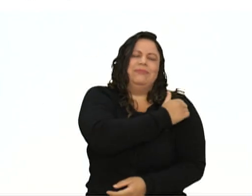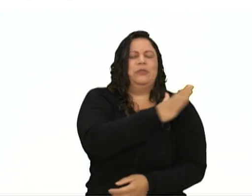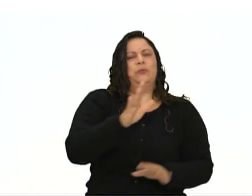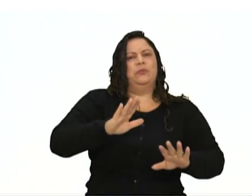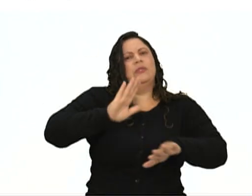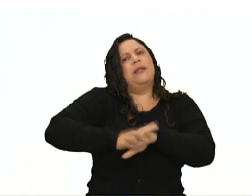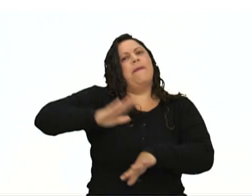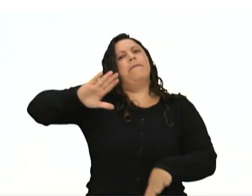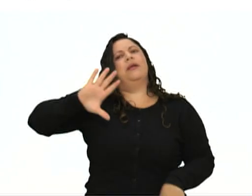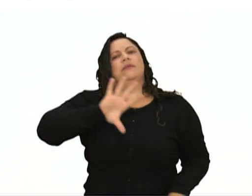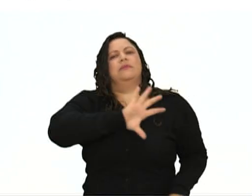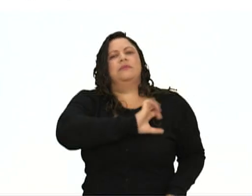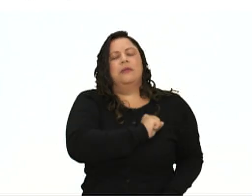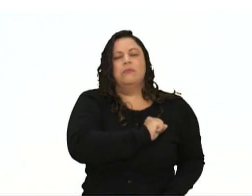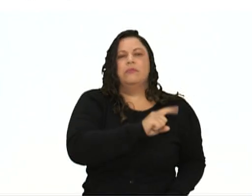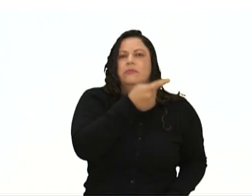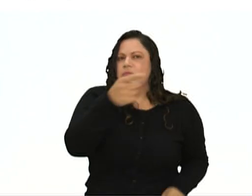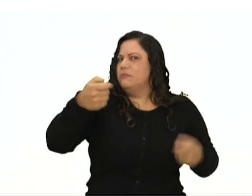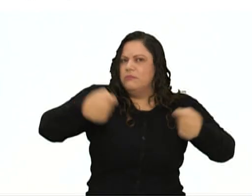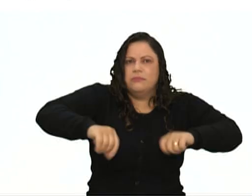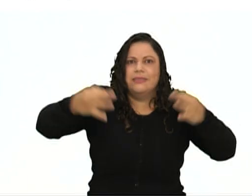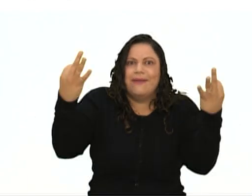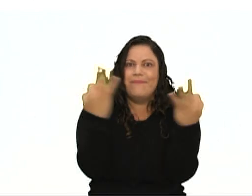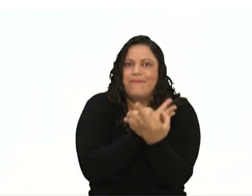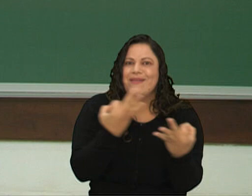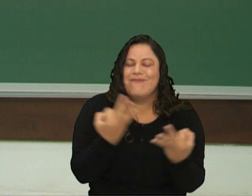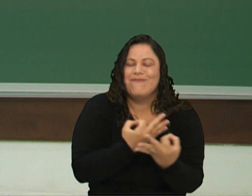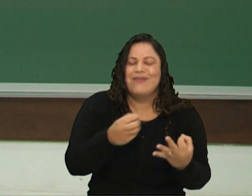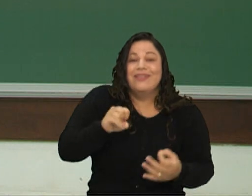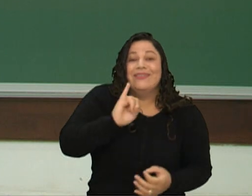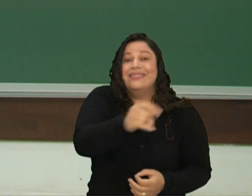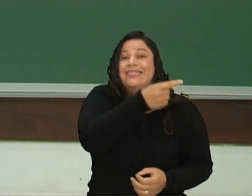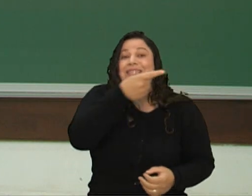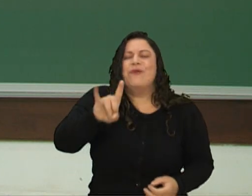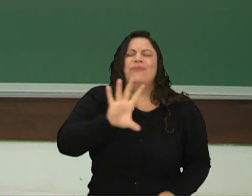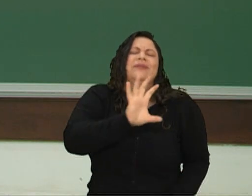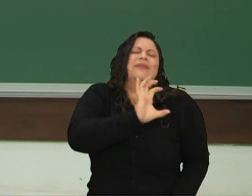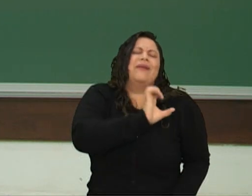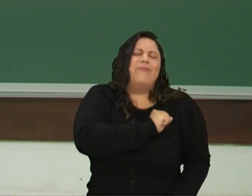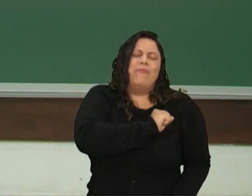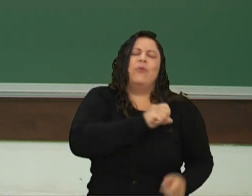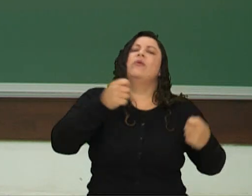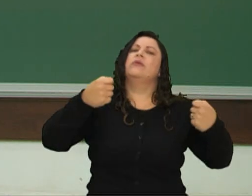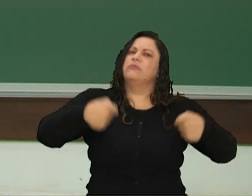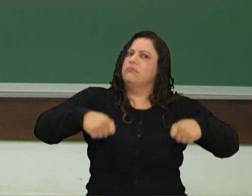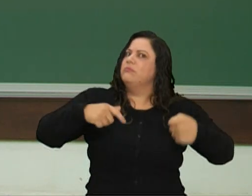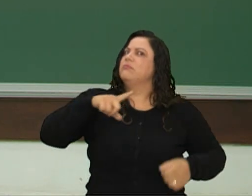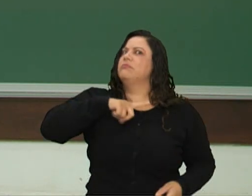perfeito, mas se não puder ser amor, seja pelo menos respeito. Até a próxima aula.